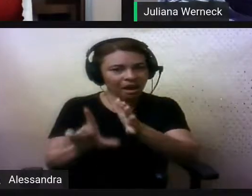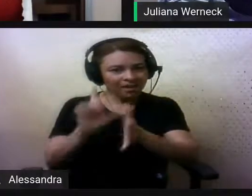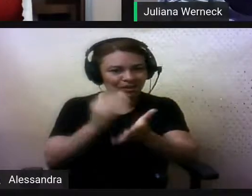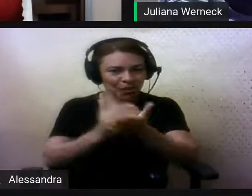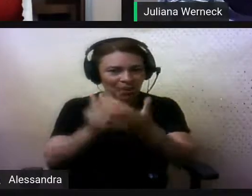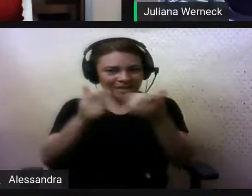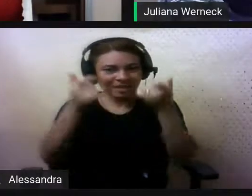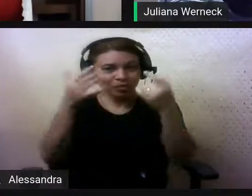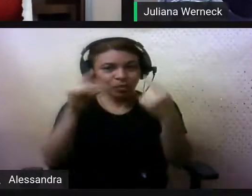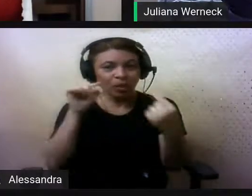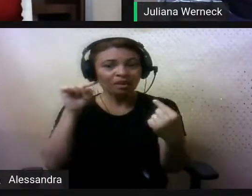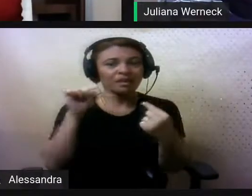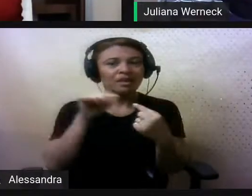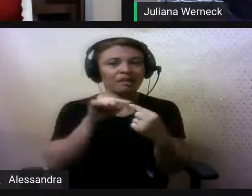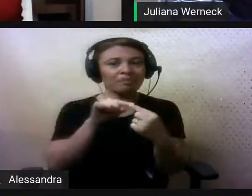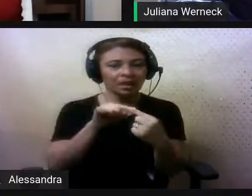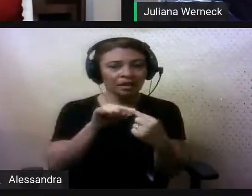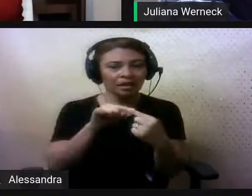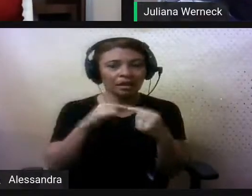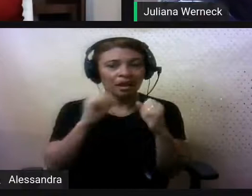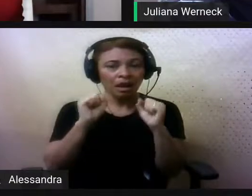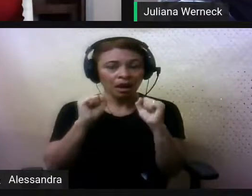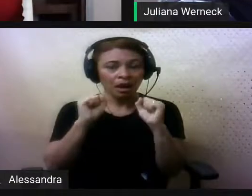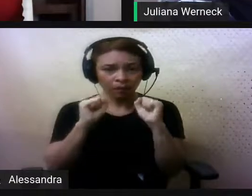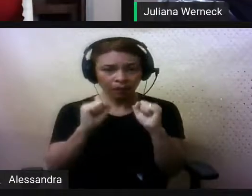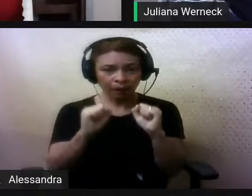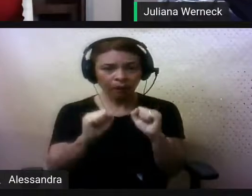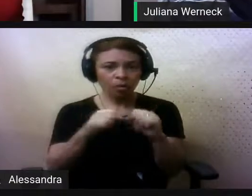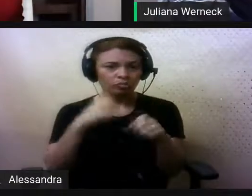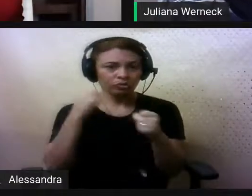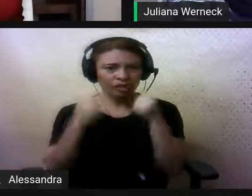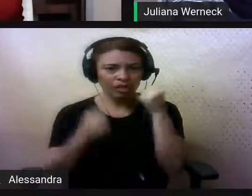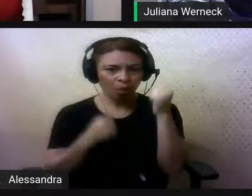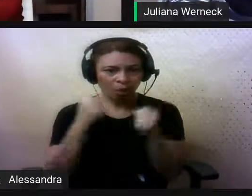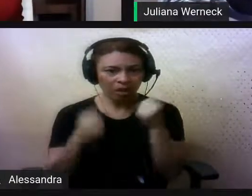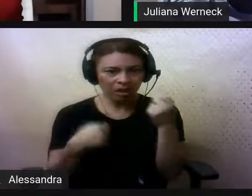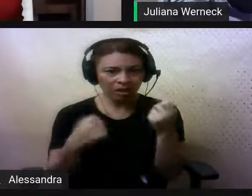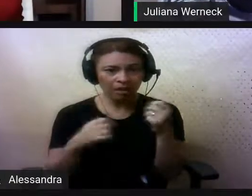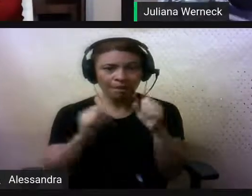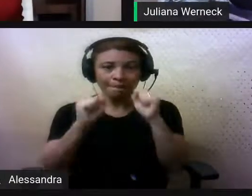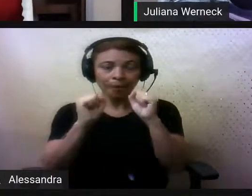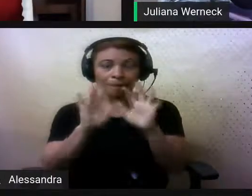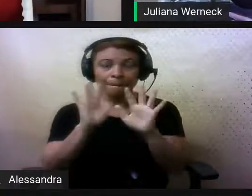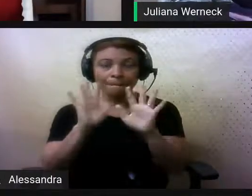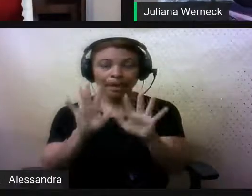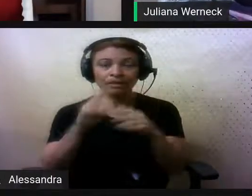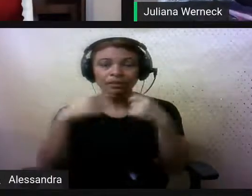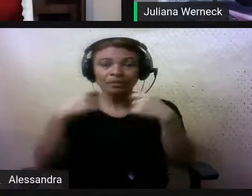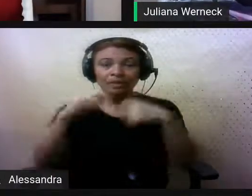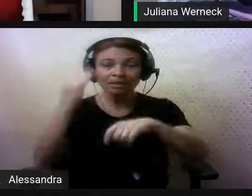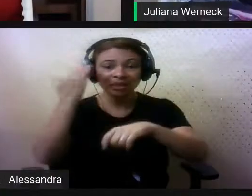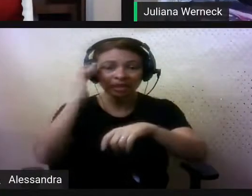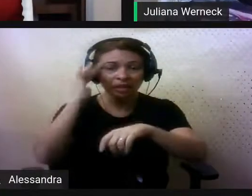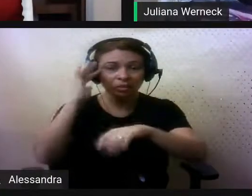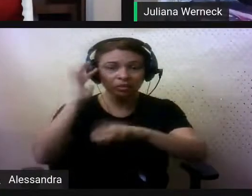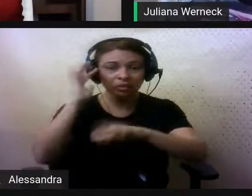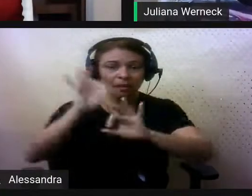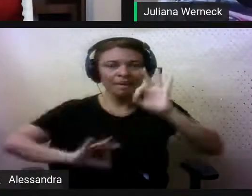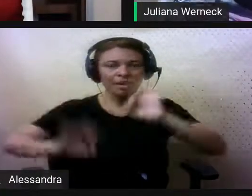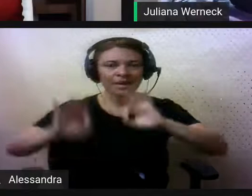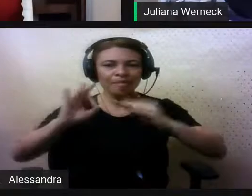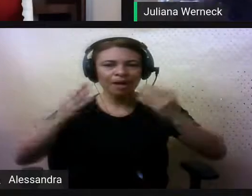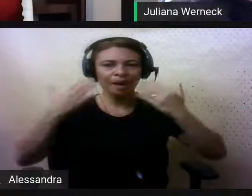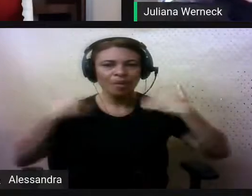né? Então, assim, eu posso correr a São Silvestre, mas eu preciso entender que para eu preparar meu corpo para